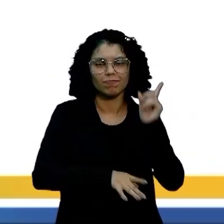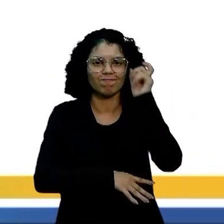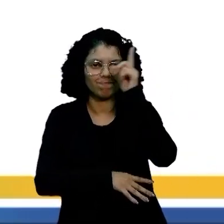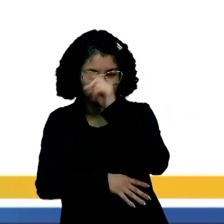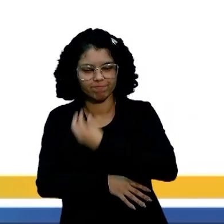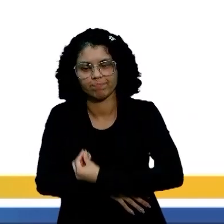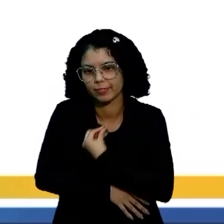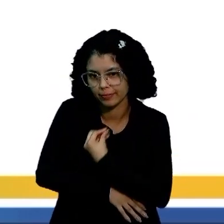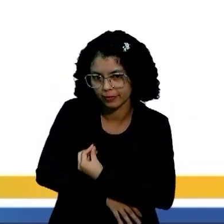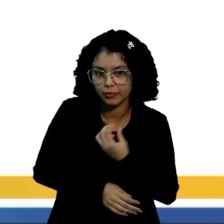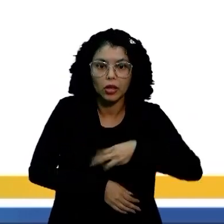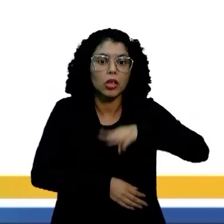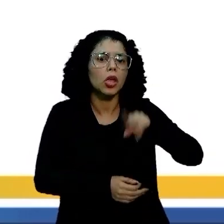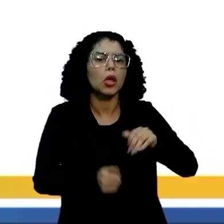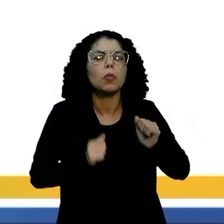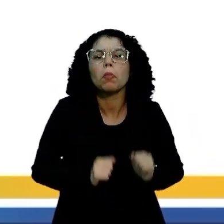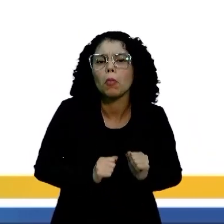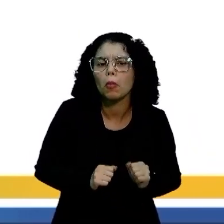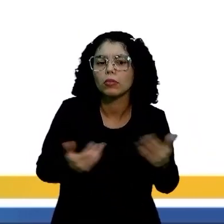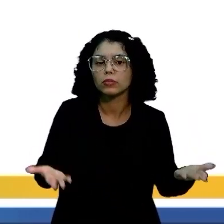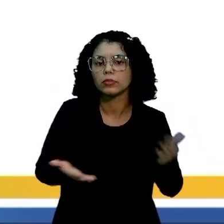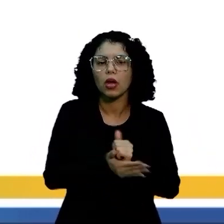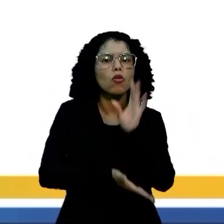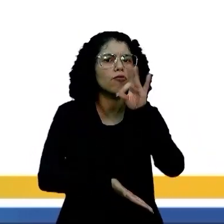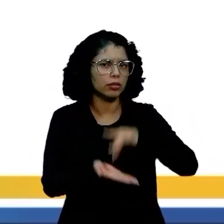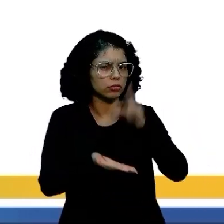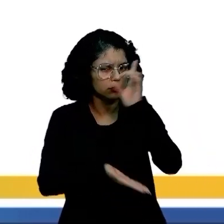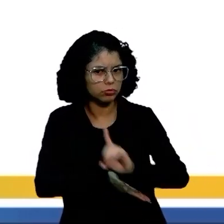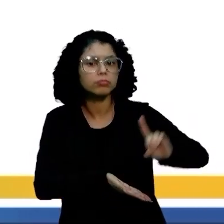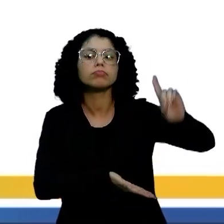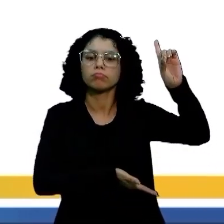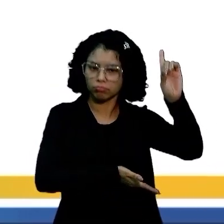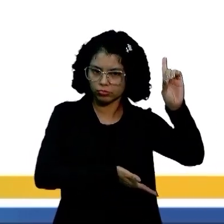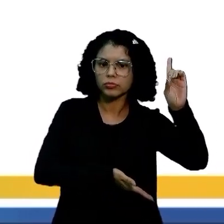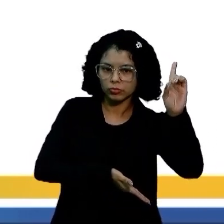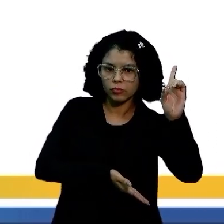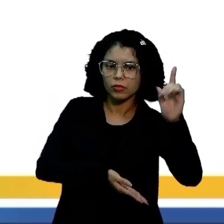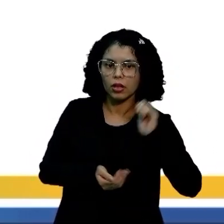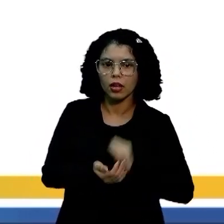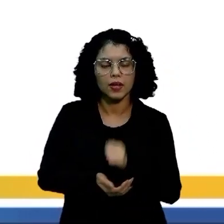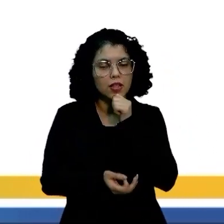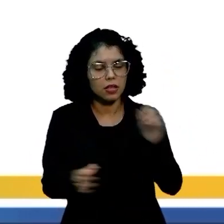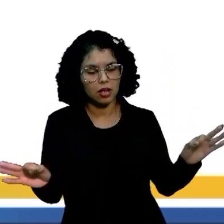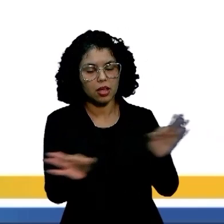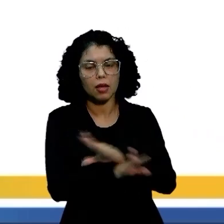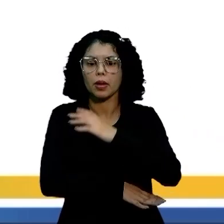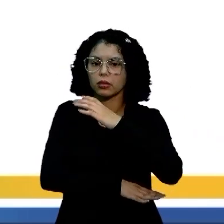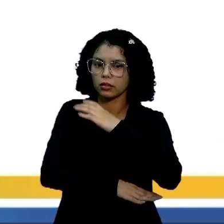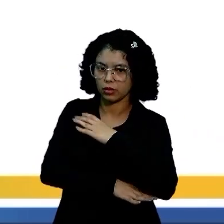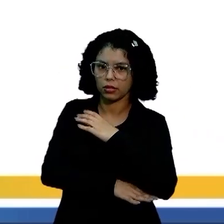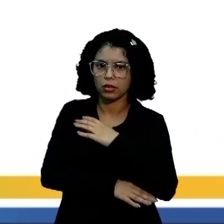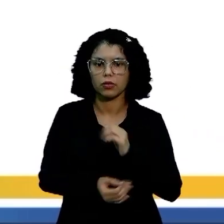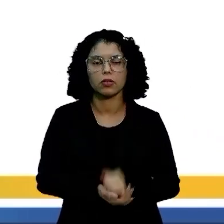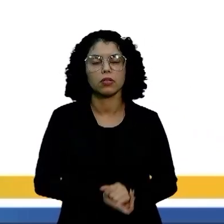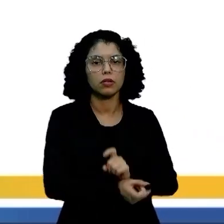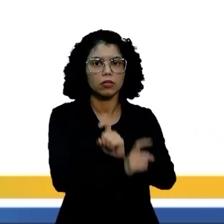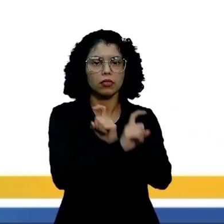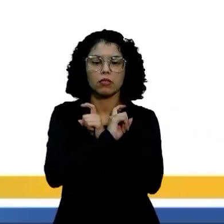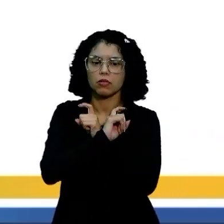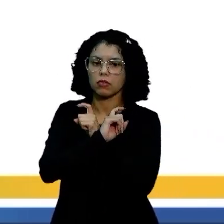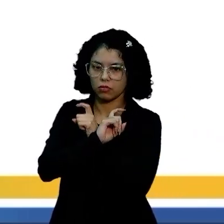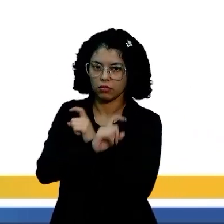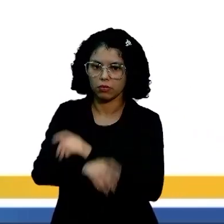calamidade. Quem pode ser, senão o verdadeiro Deus que veio extirpar desta cidade o faraó do